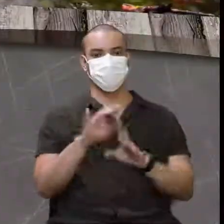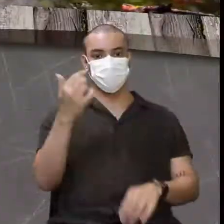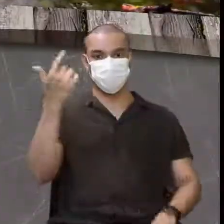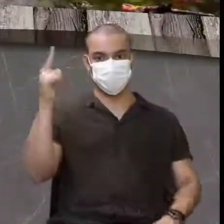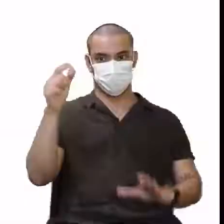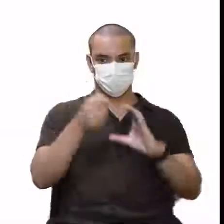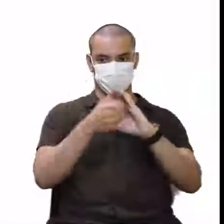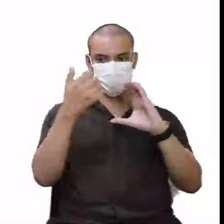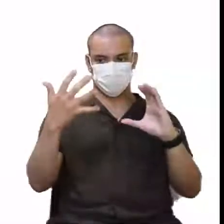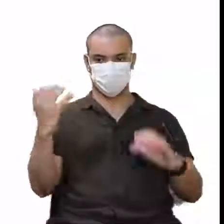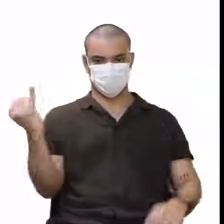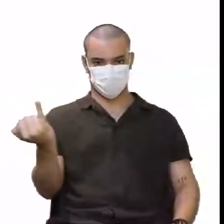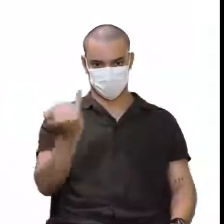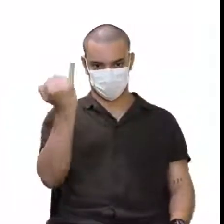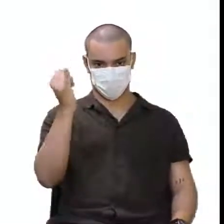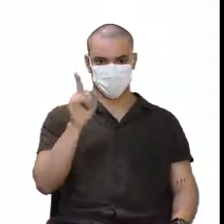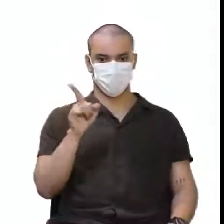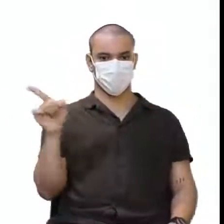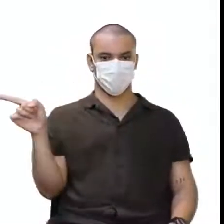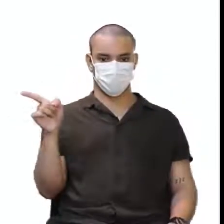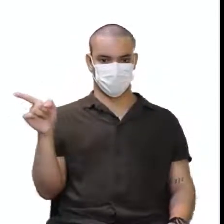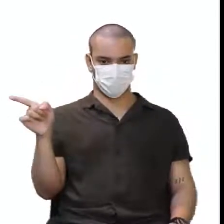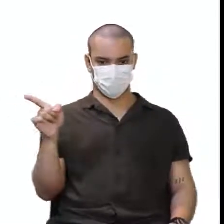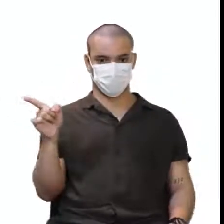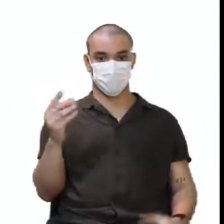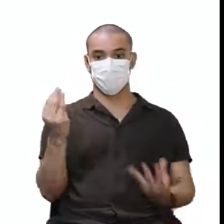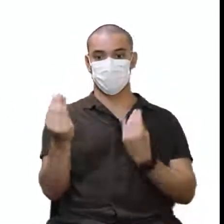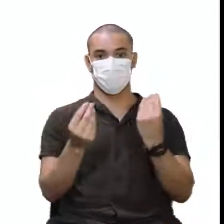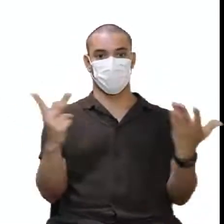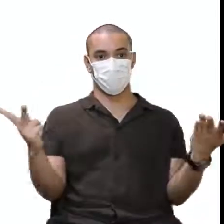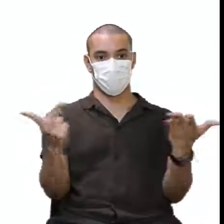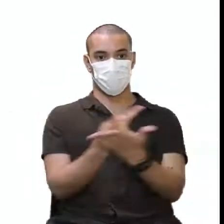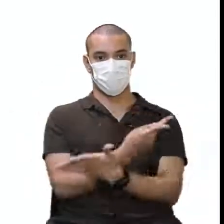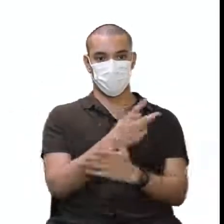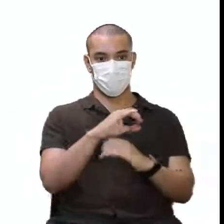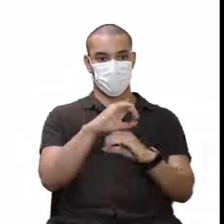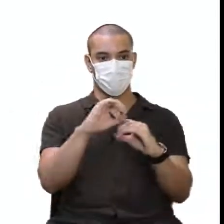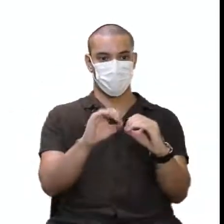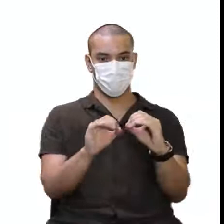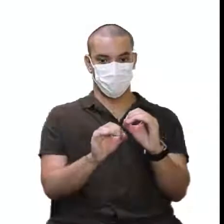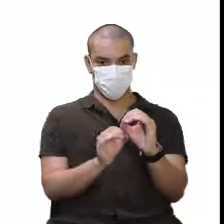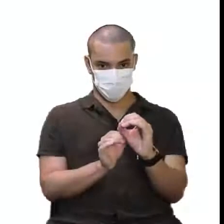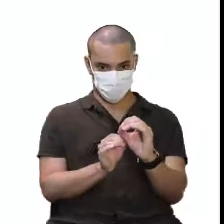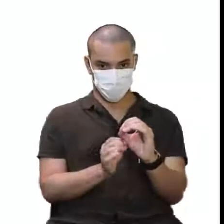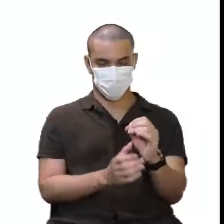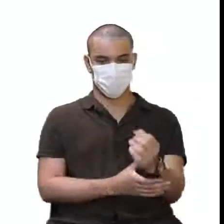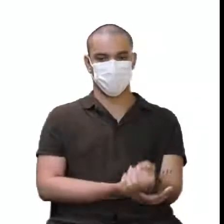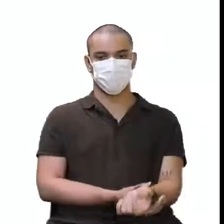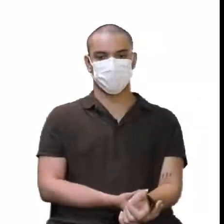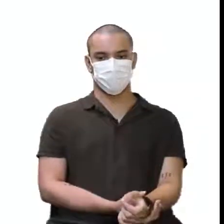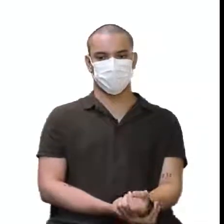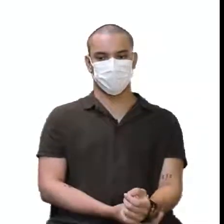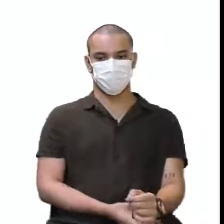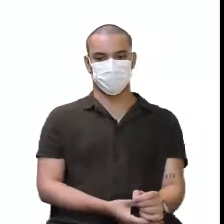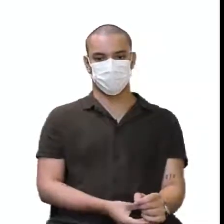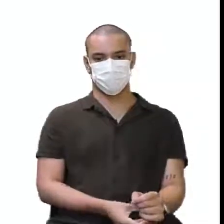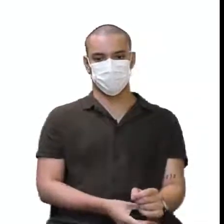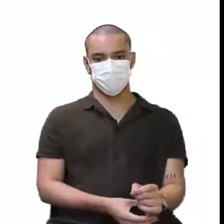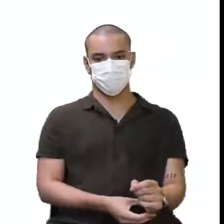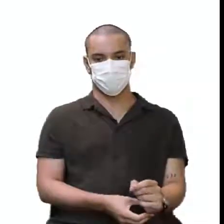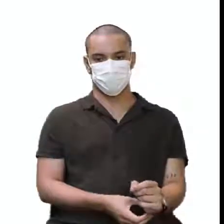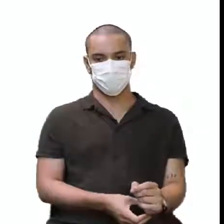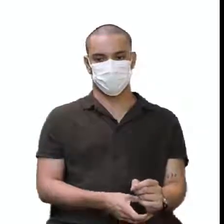importante, olha lá na tela. O ciclo reprodutivo. Então, a gente viu aí, fácil de cultivar, e o